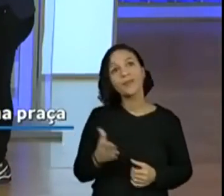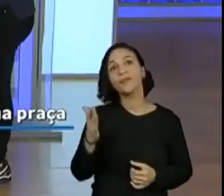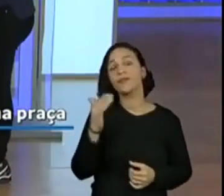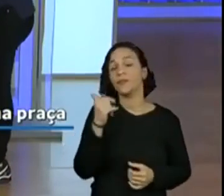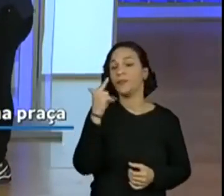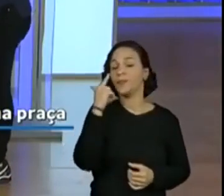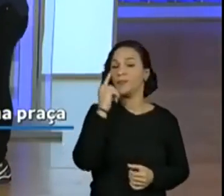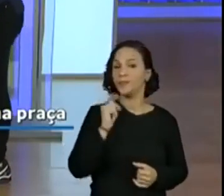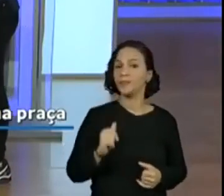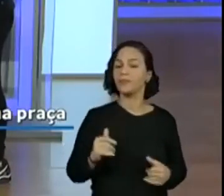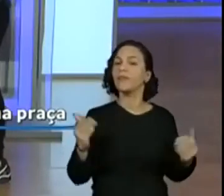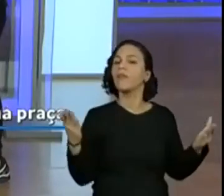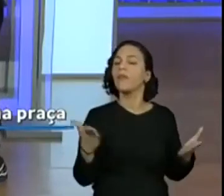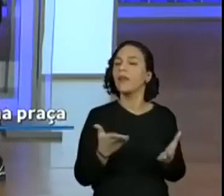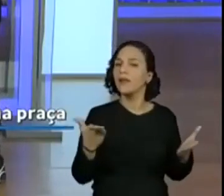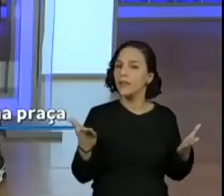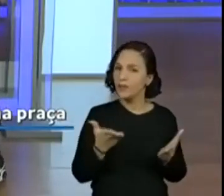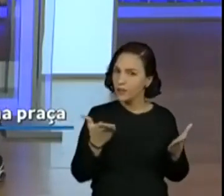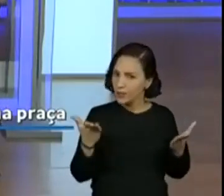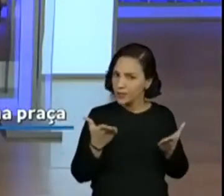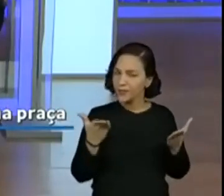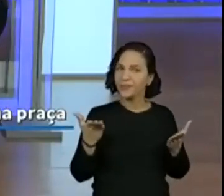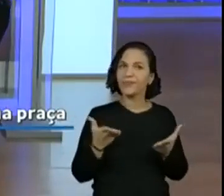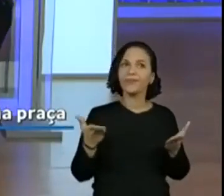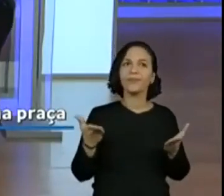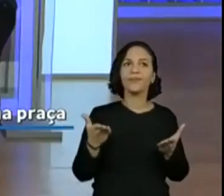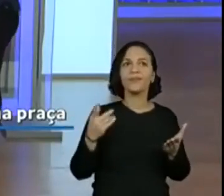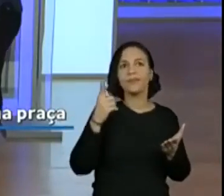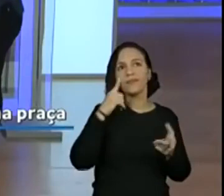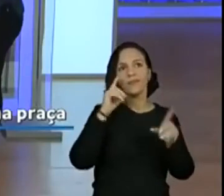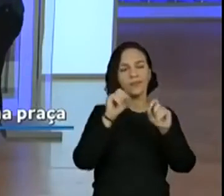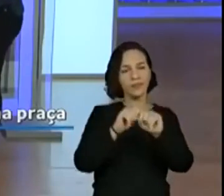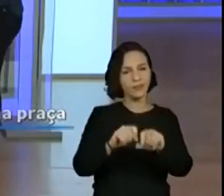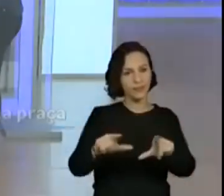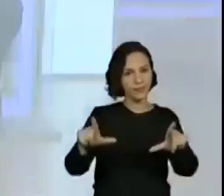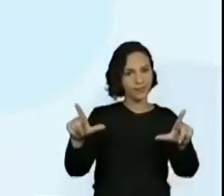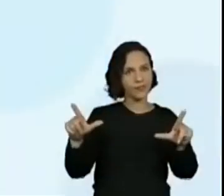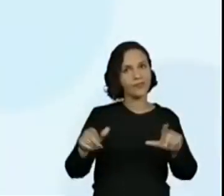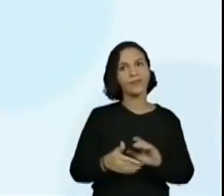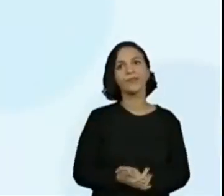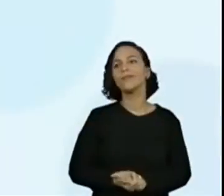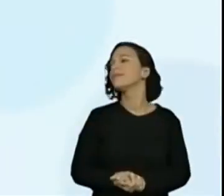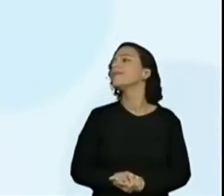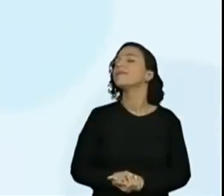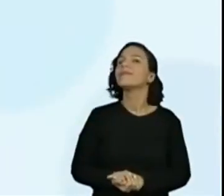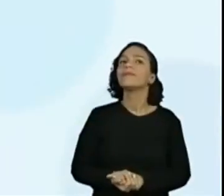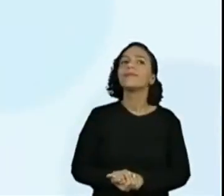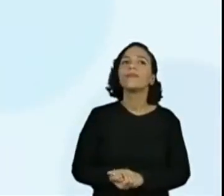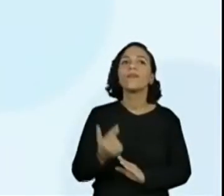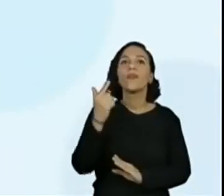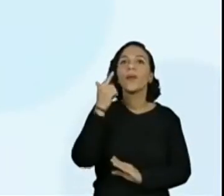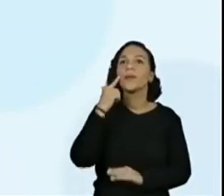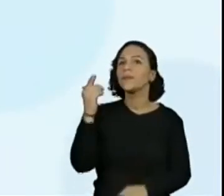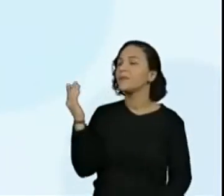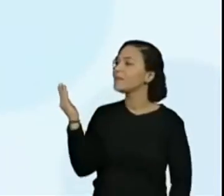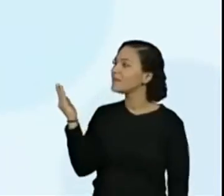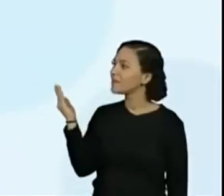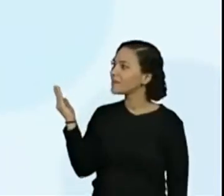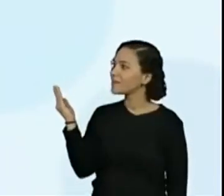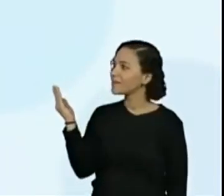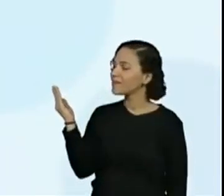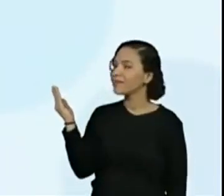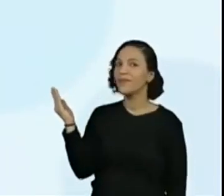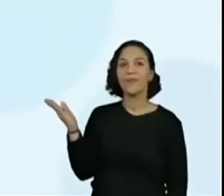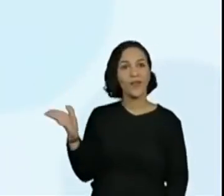Então, a gente já começa aqui, né? Tela cheia, por favor. Nós já vamos começar